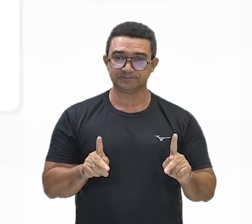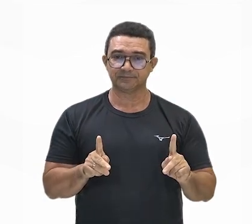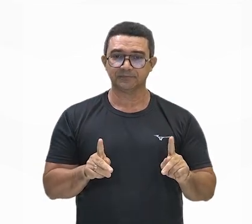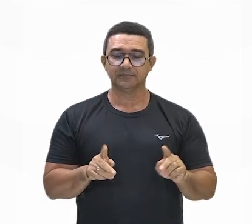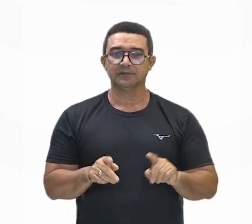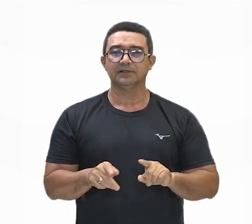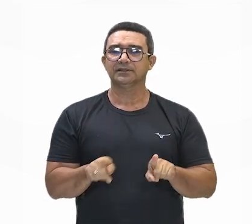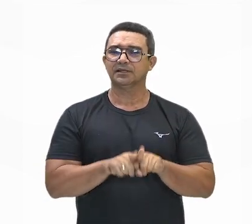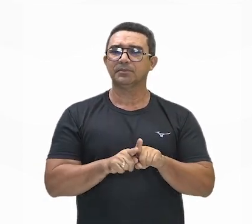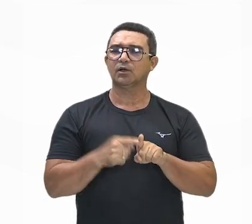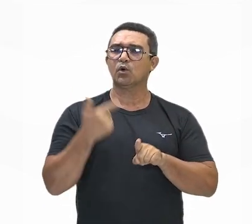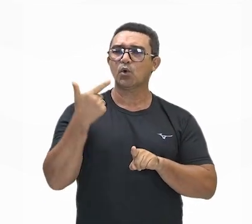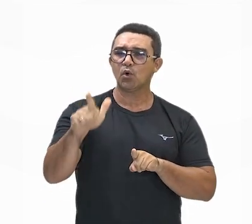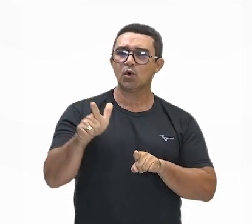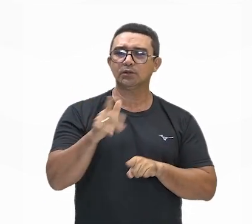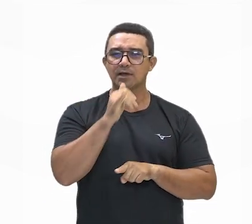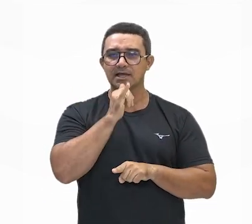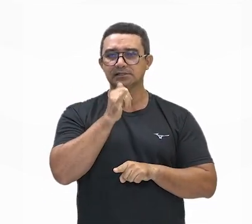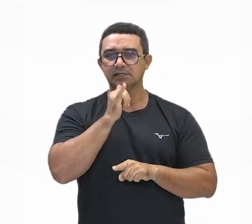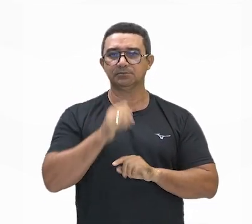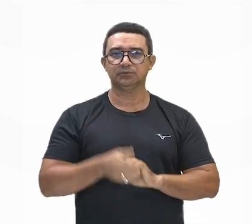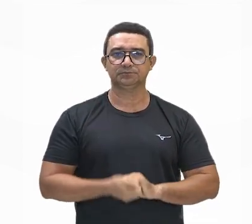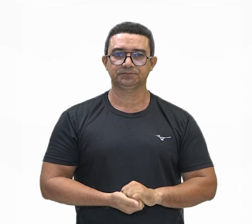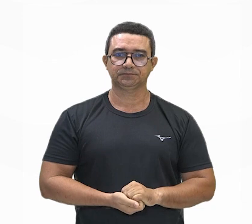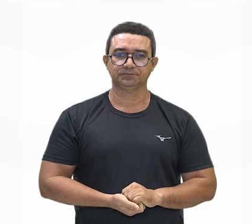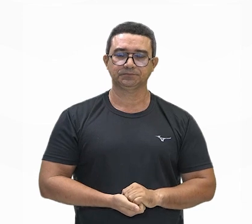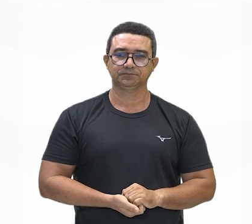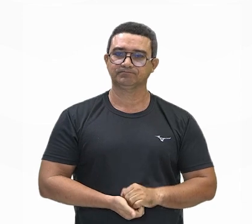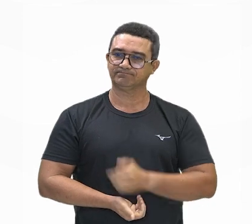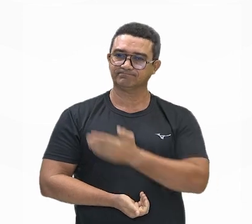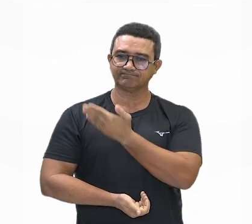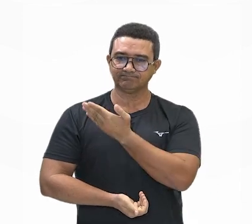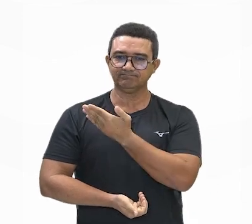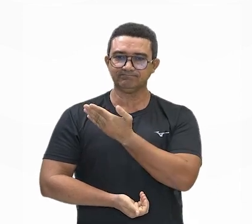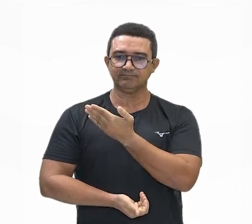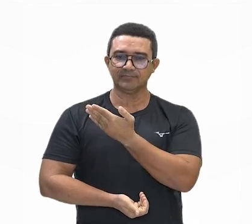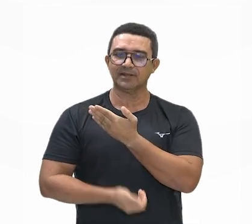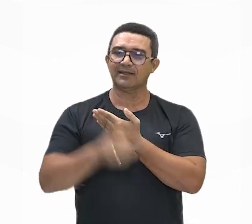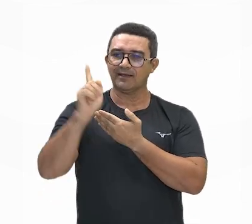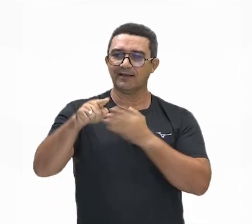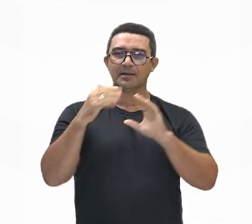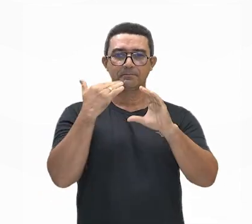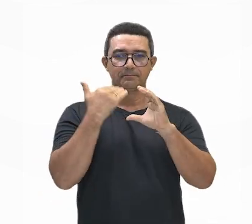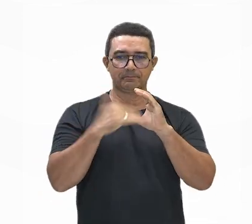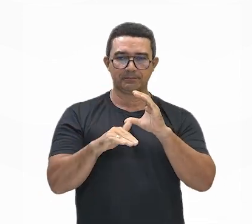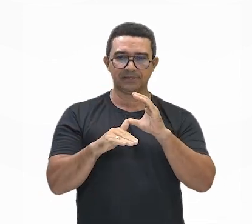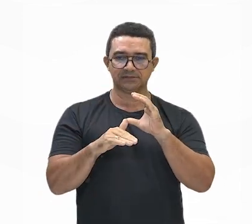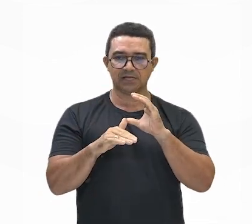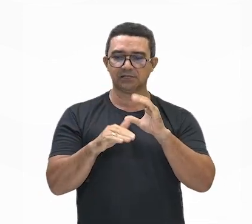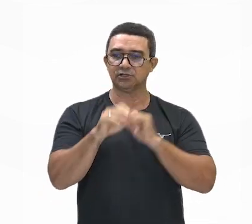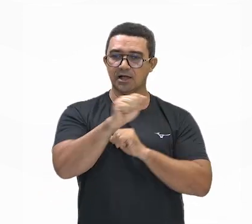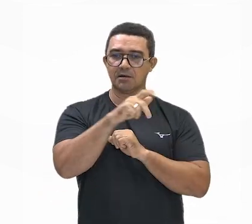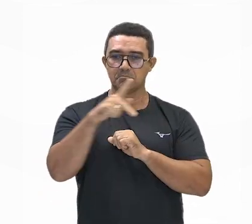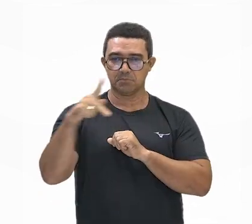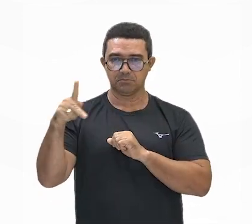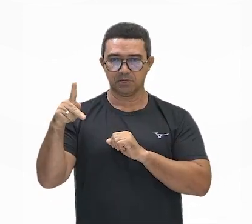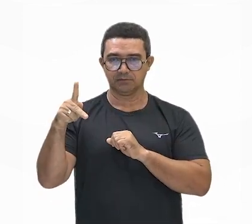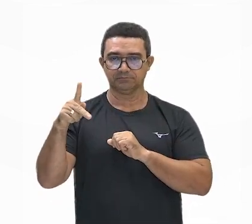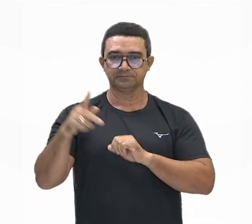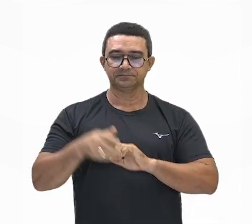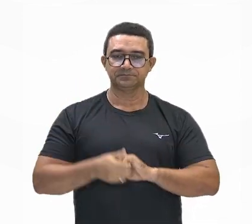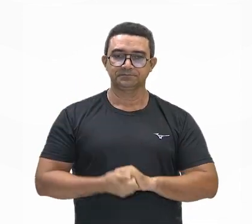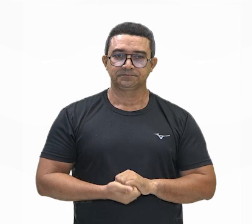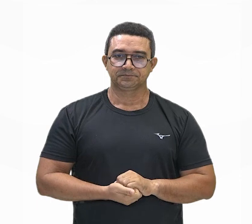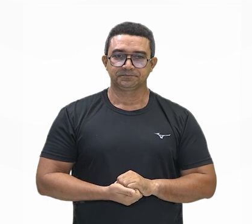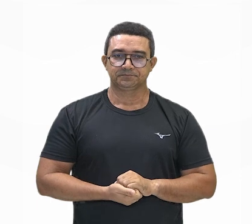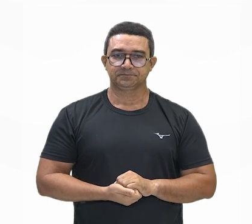aqui, que aqui já é uma mensagem, né, no aplicativo aí de comunicação,